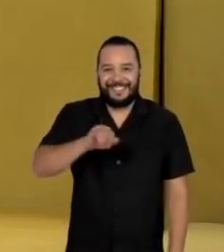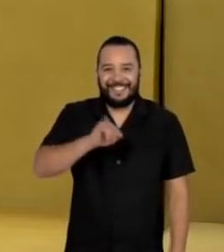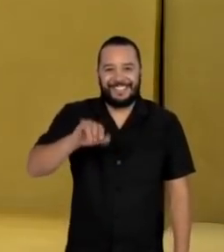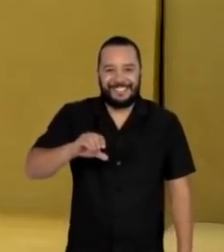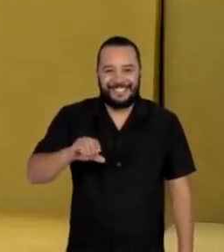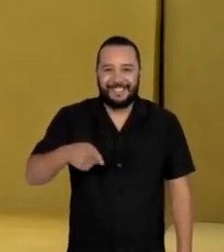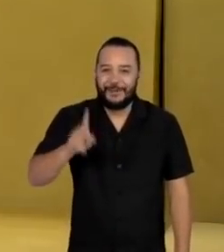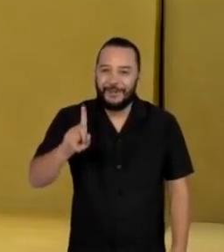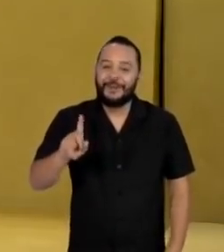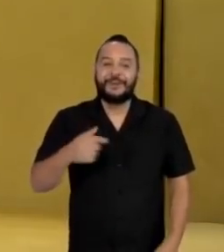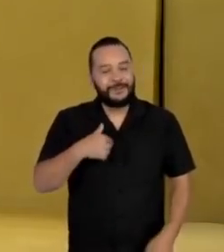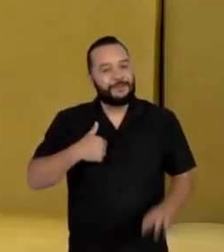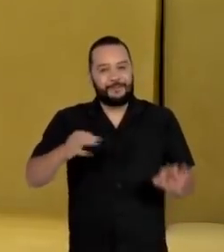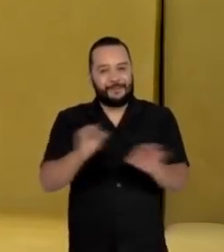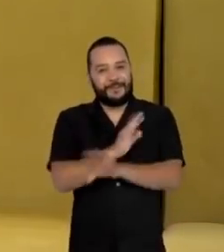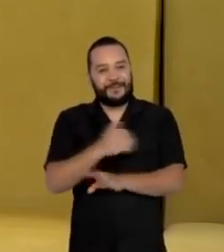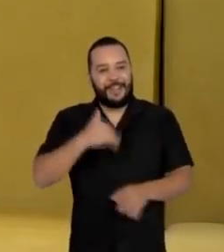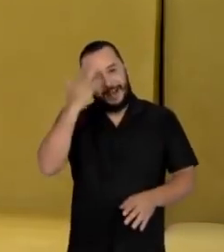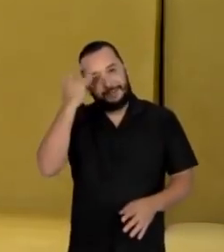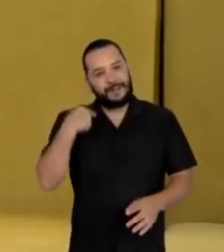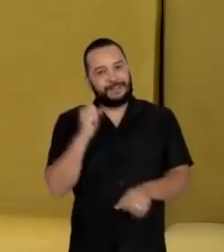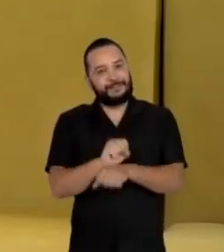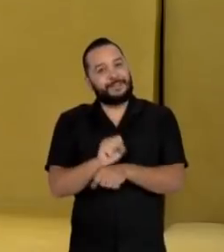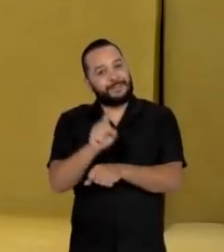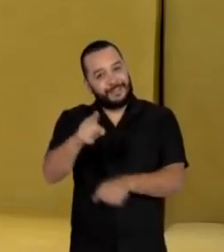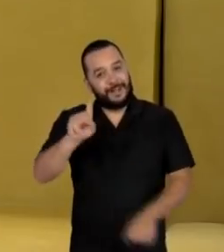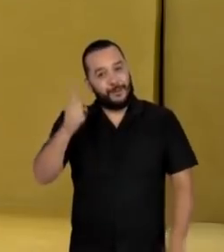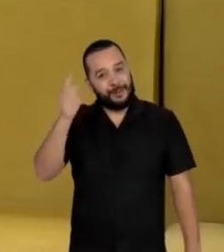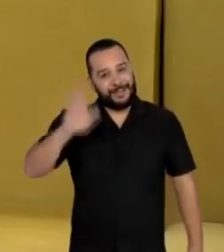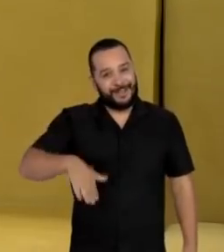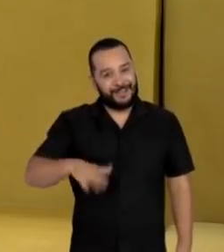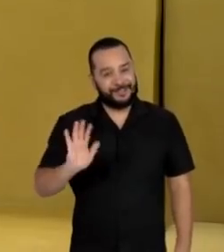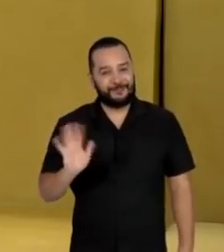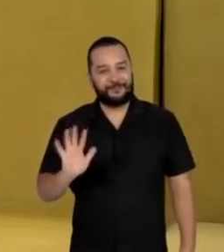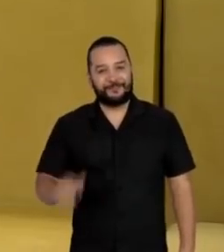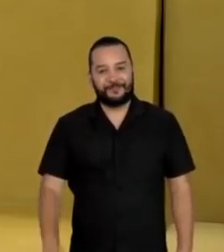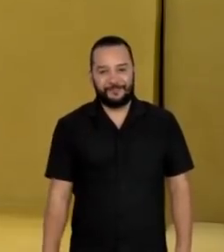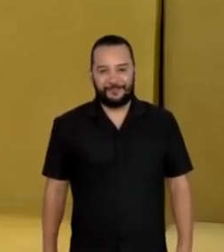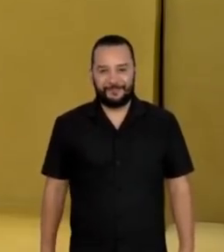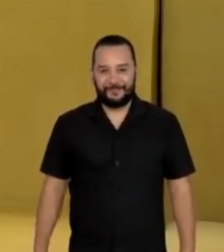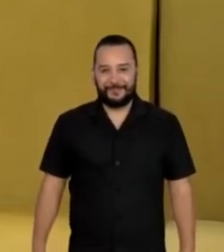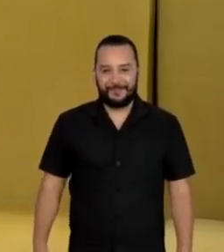JC1 termina por aqui e eu espero amanhã, à 1 da tarde. Até lá.